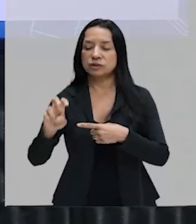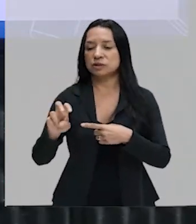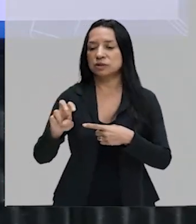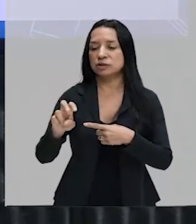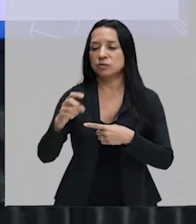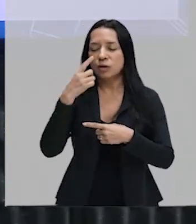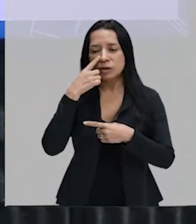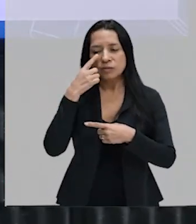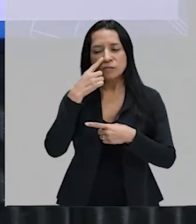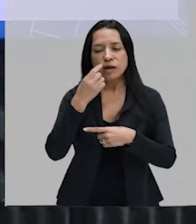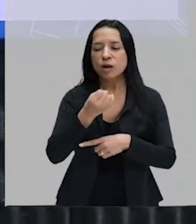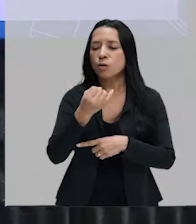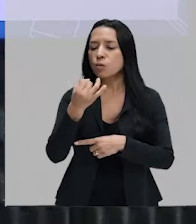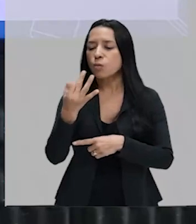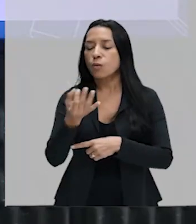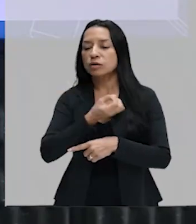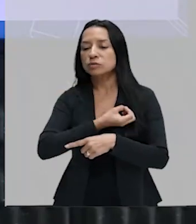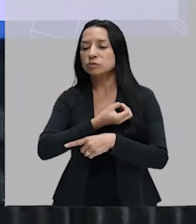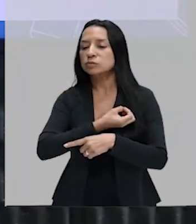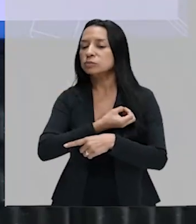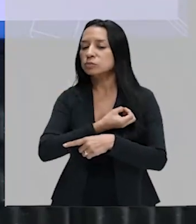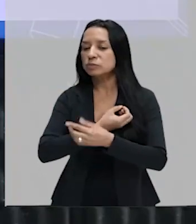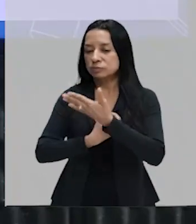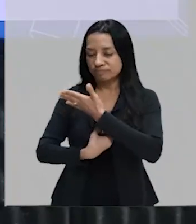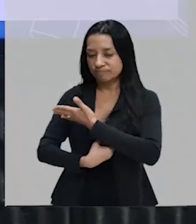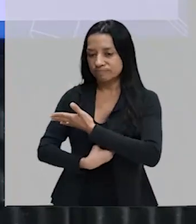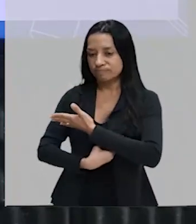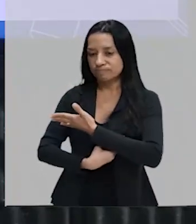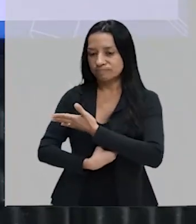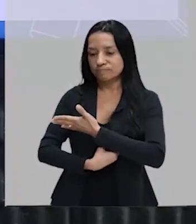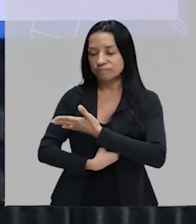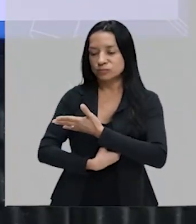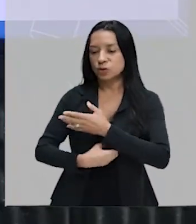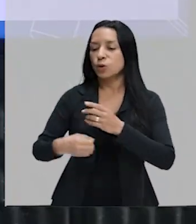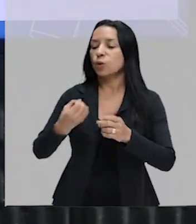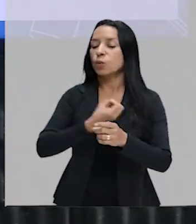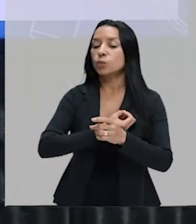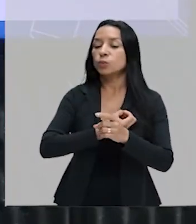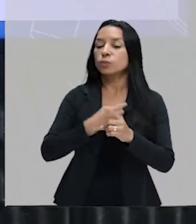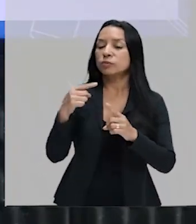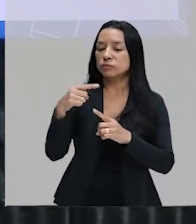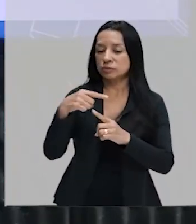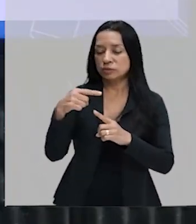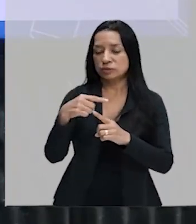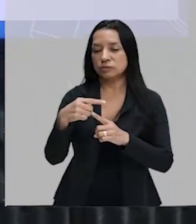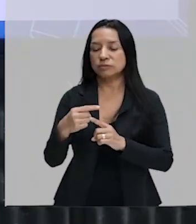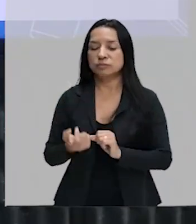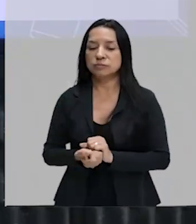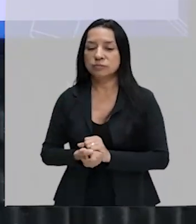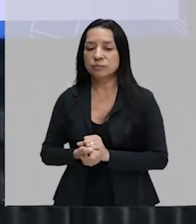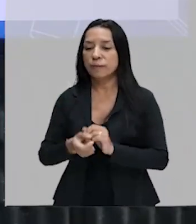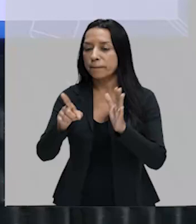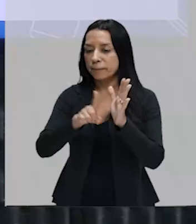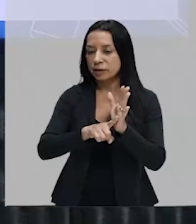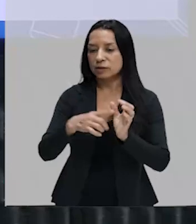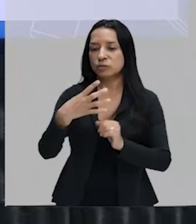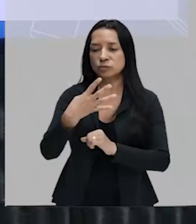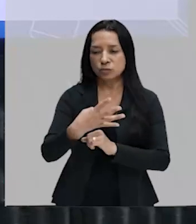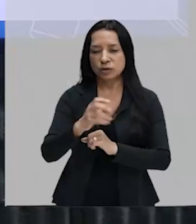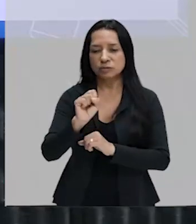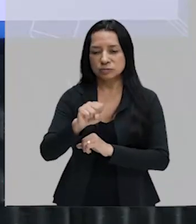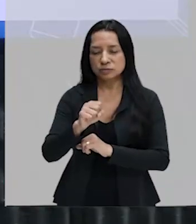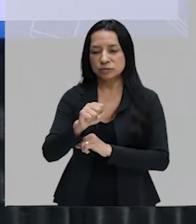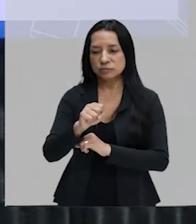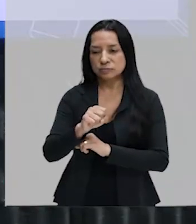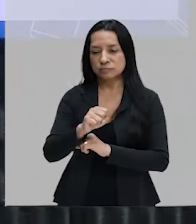deles, satisfazem essa condição de ser um número inteiro. Então, o -4, tranquilo,